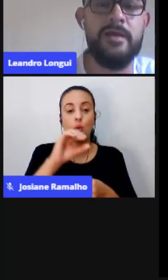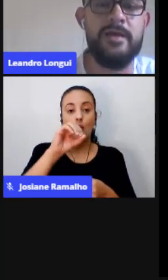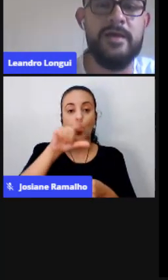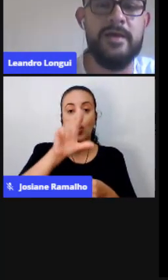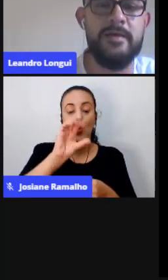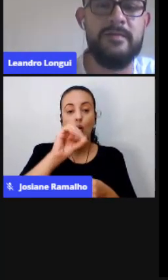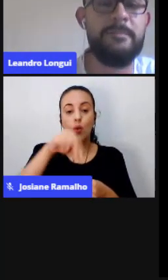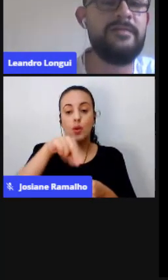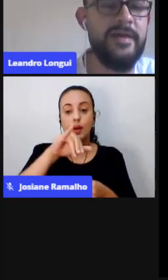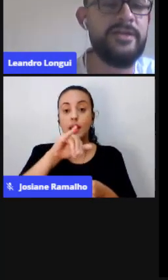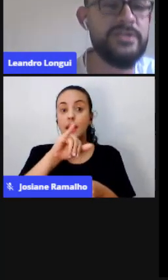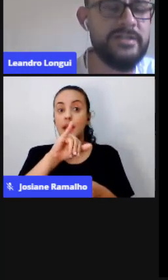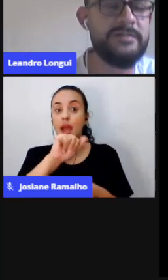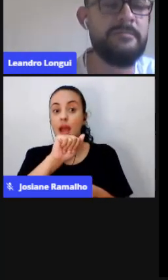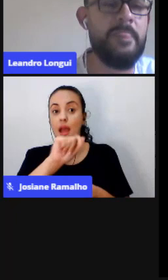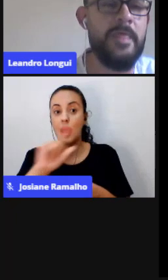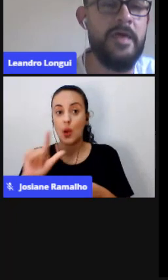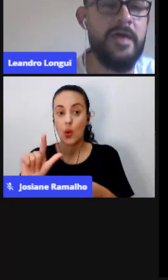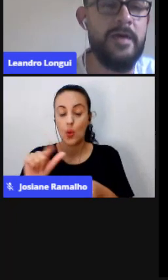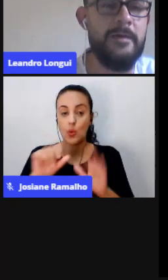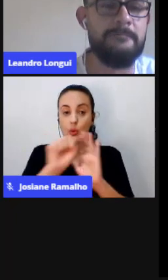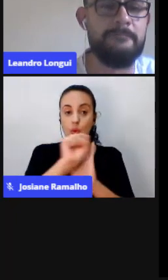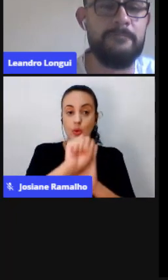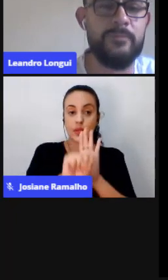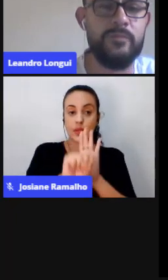colonial, dependente aí